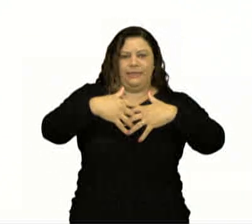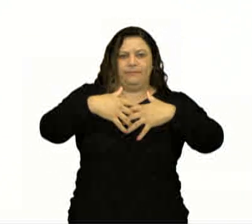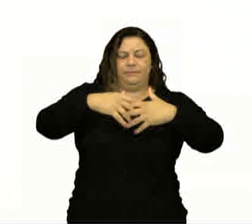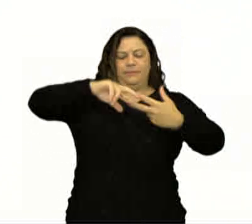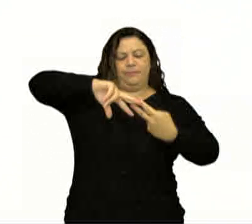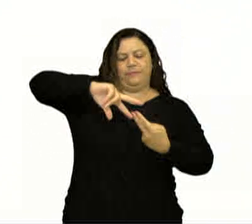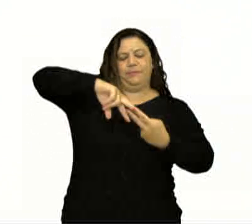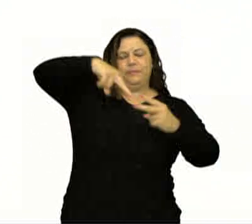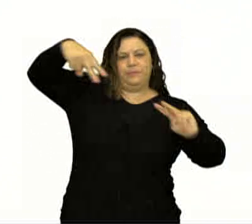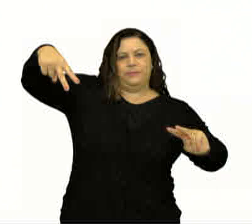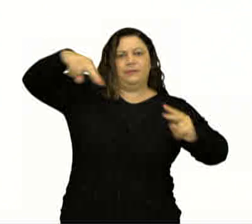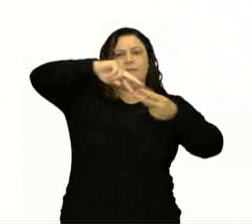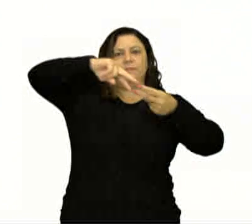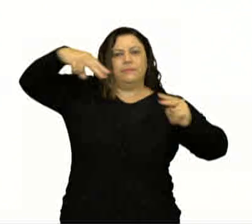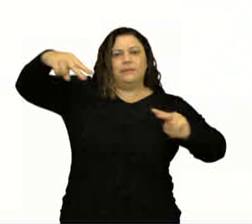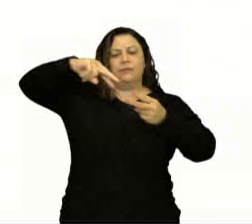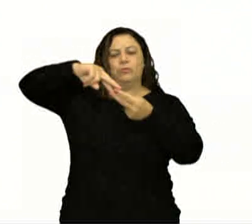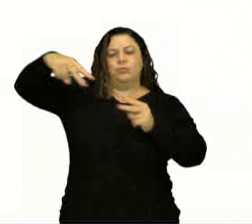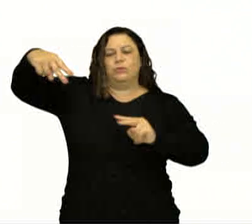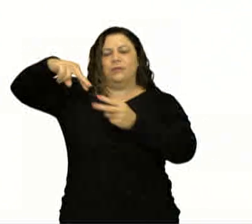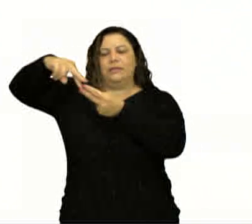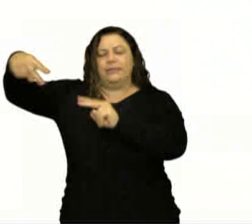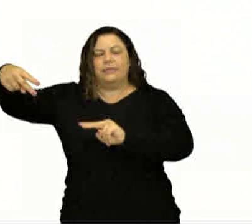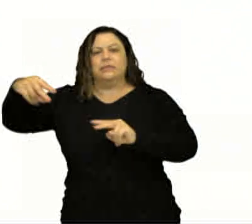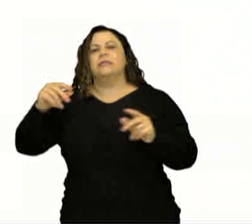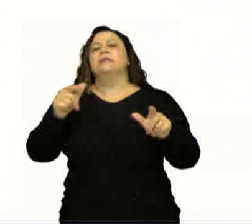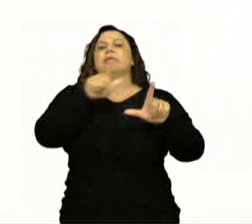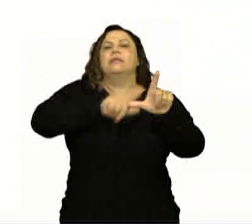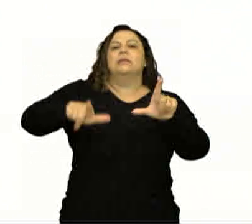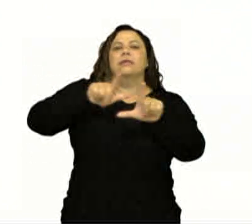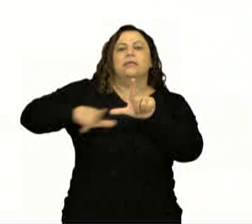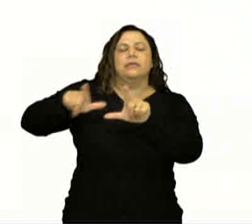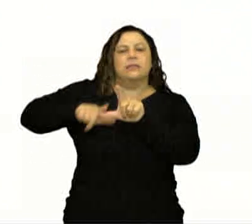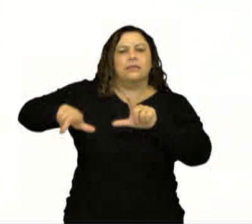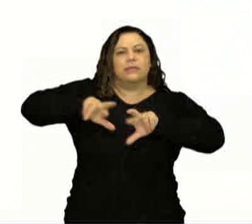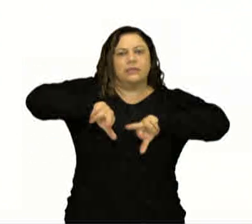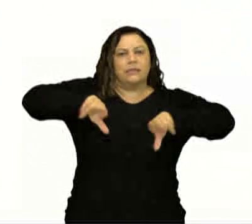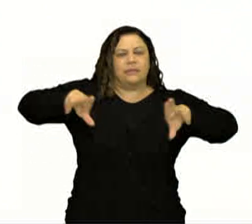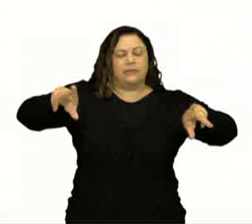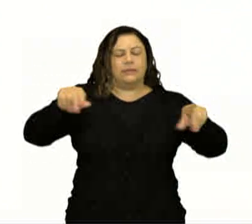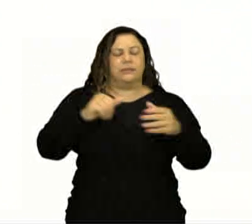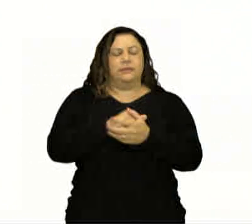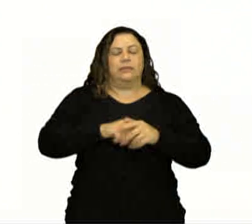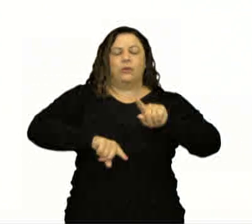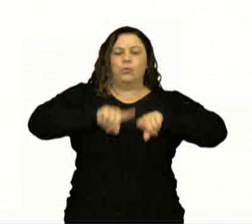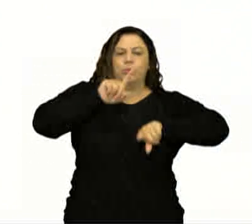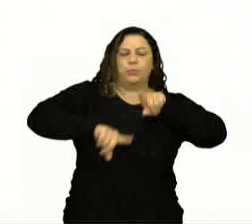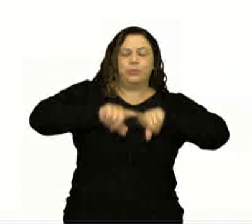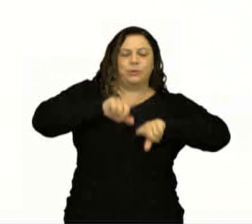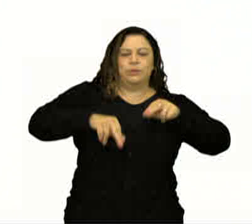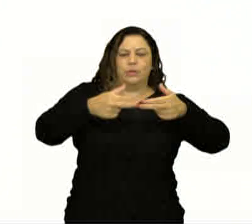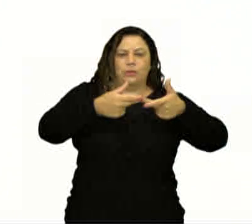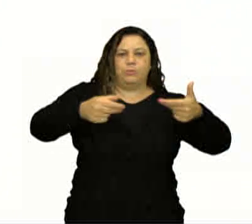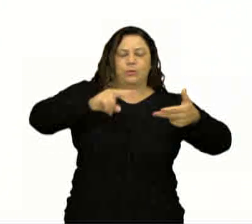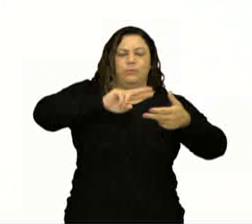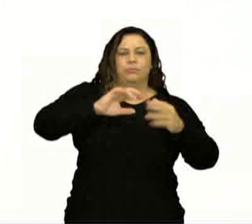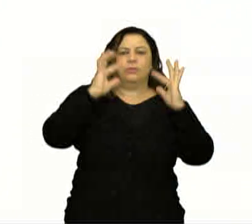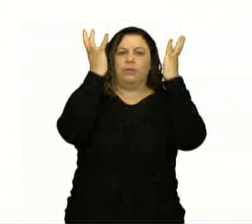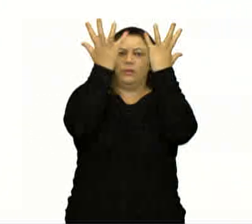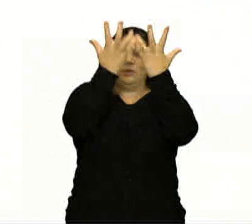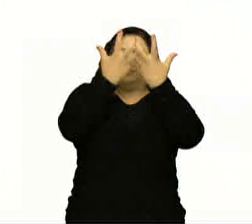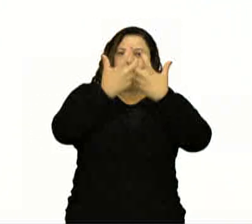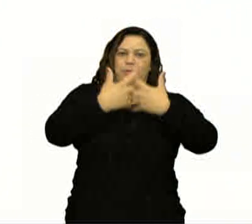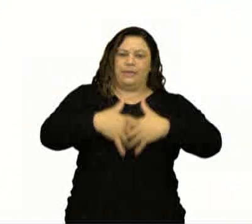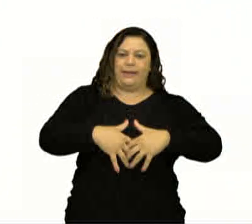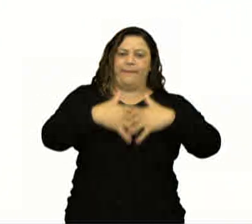de letrinhas e nomes de aminoácidos ali. E por uma gramática correspondente às propriedades do código, que estabelece como a mensagem codificada no material